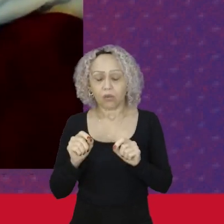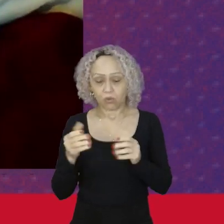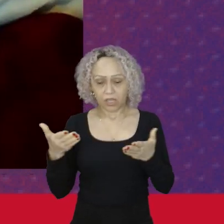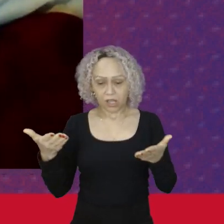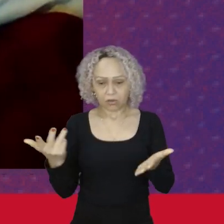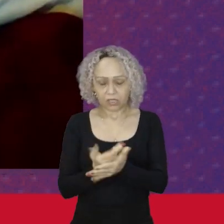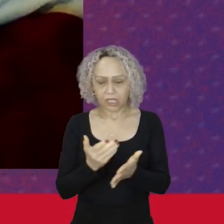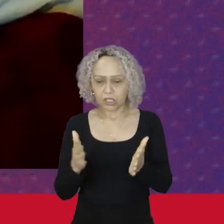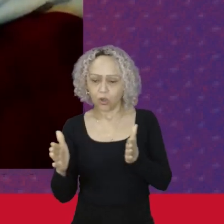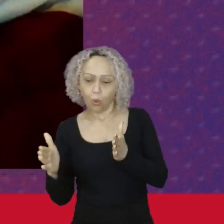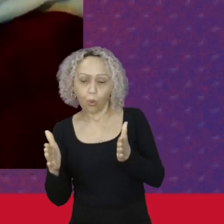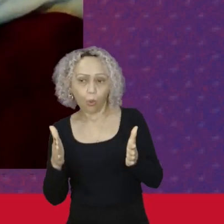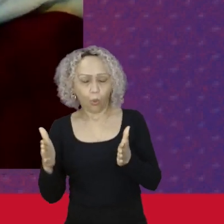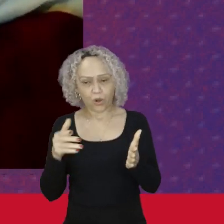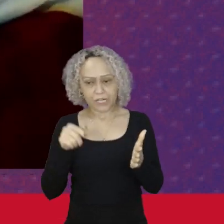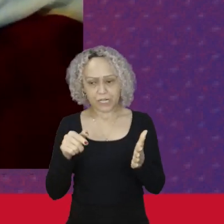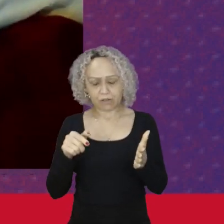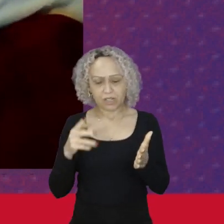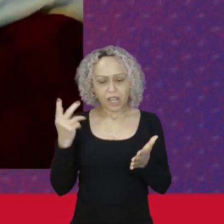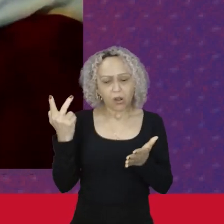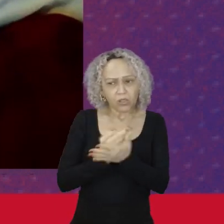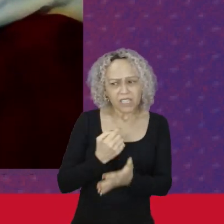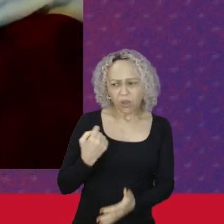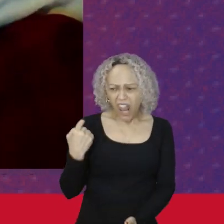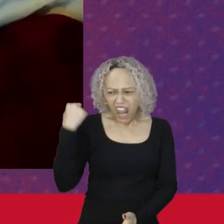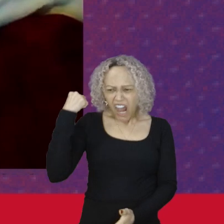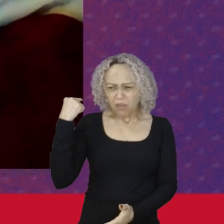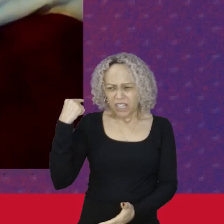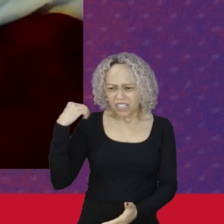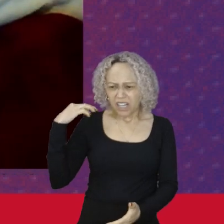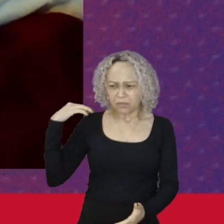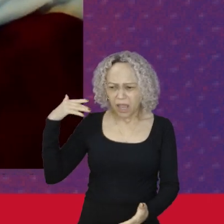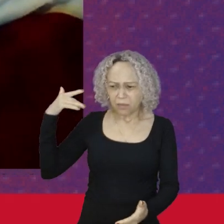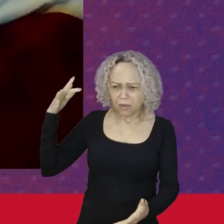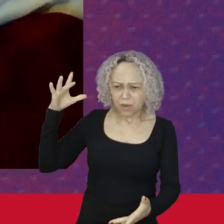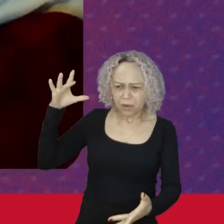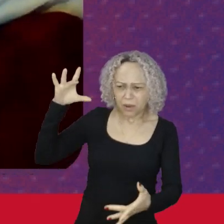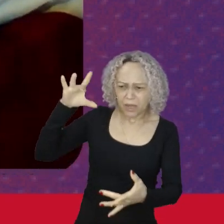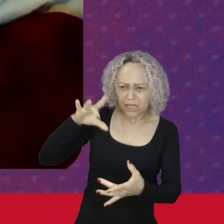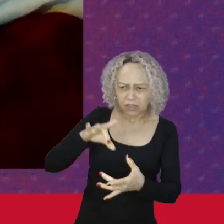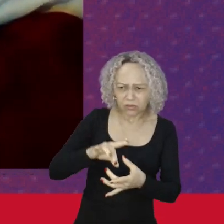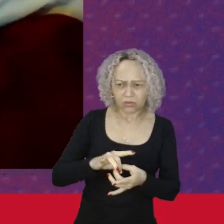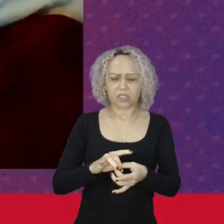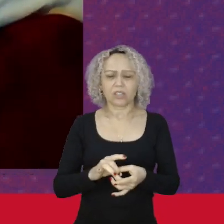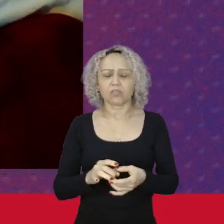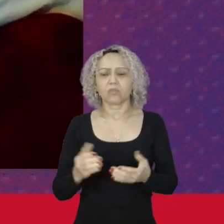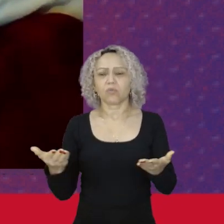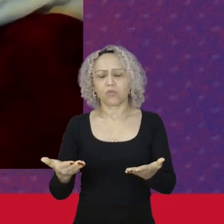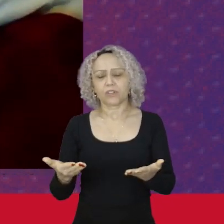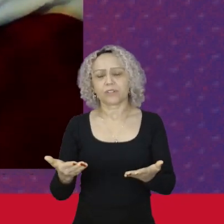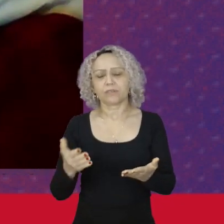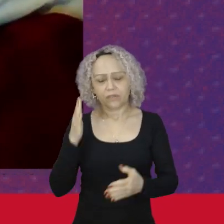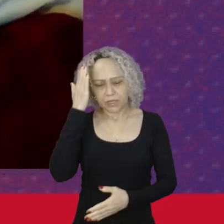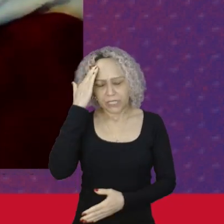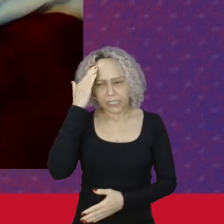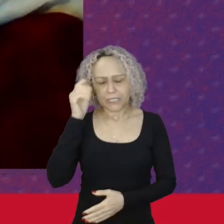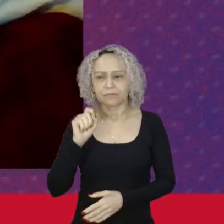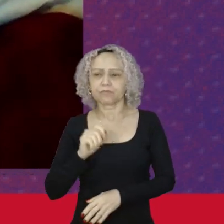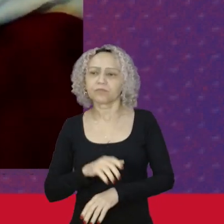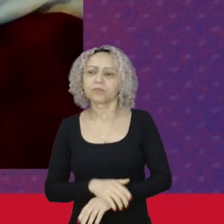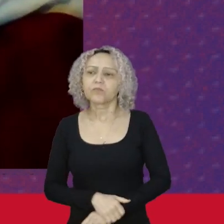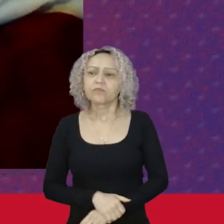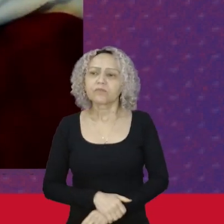está acontecendo hoje, né? Então, as concepções de deficiência se desenvolveram